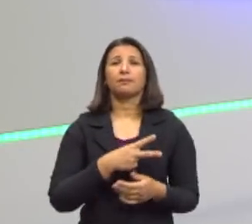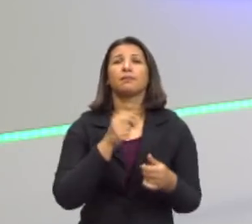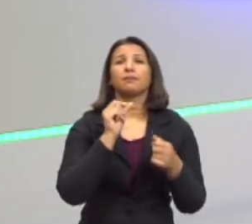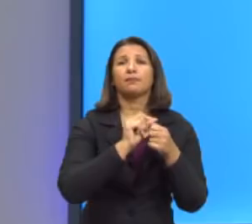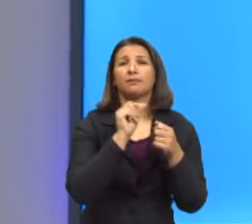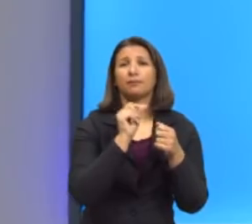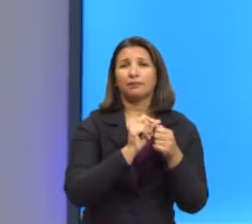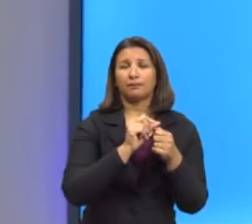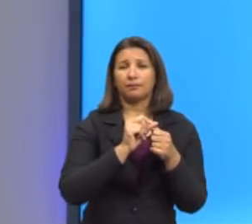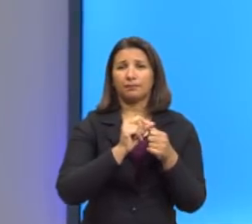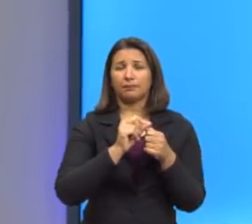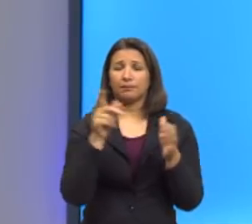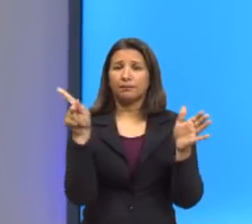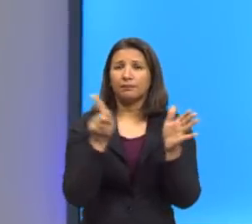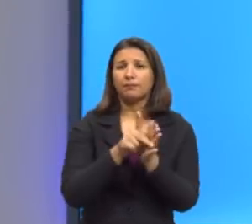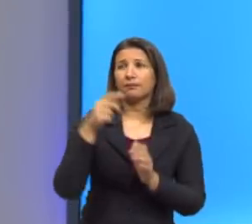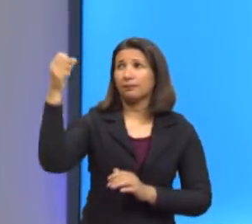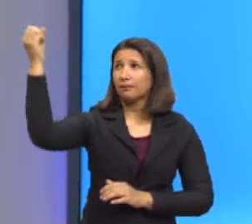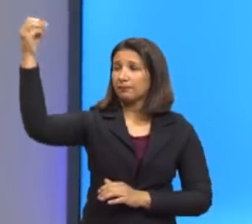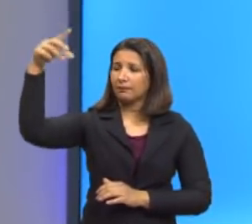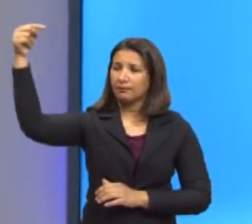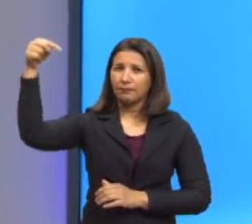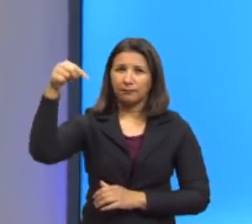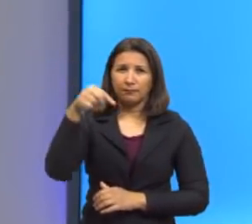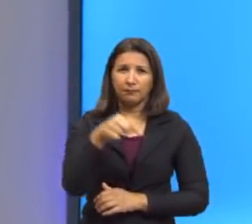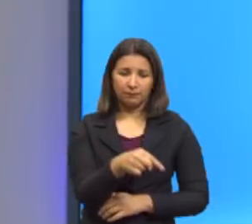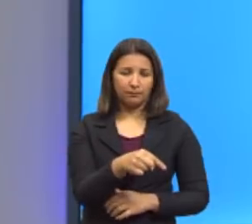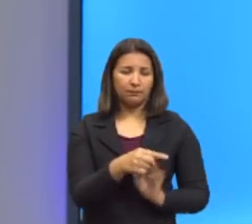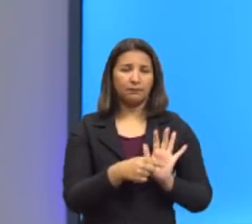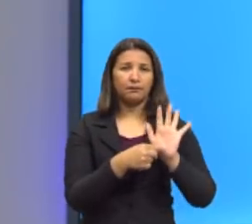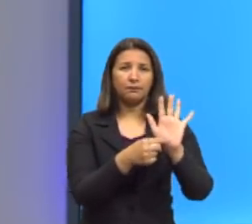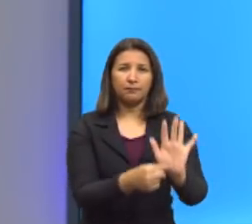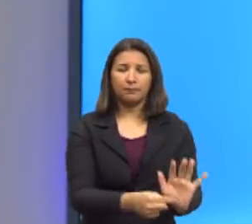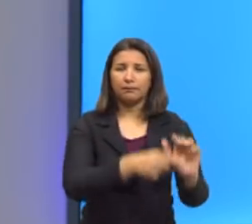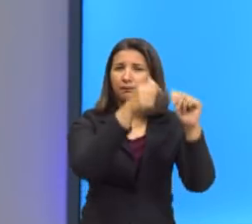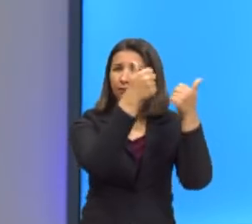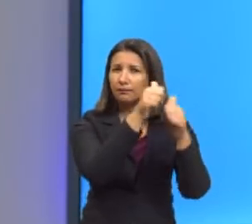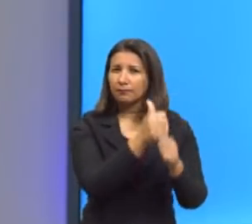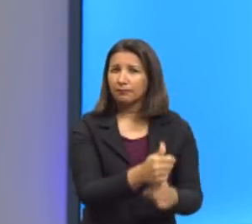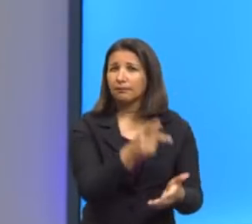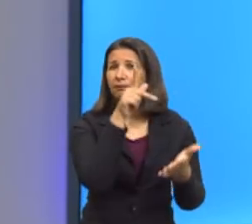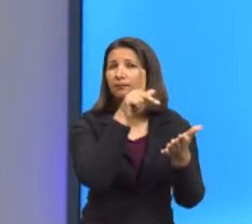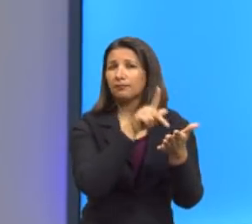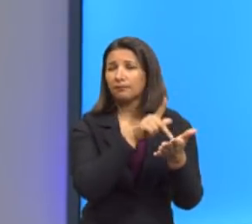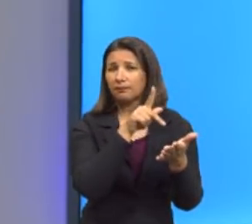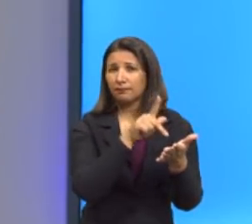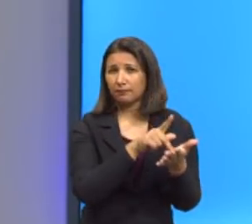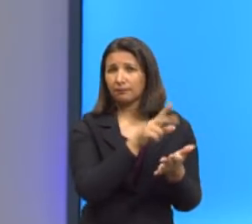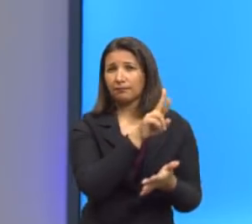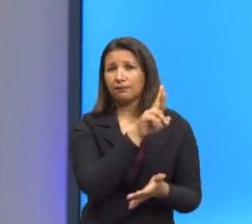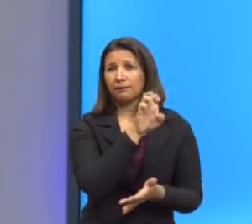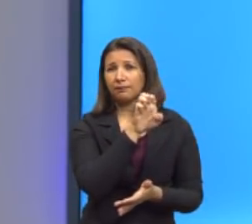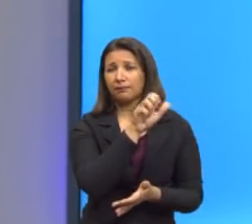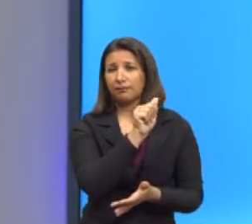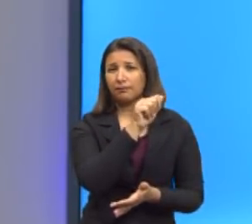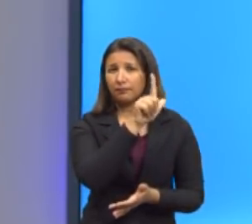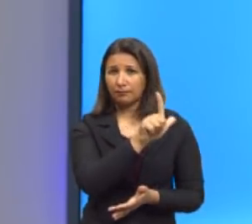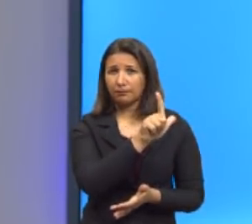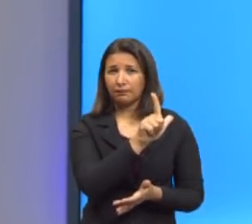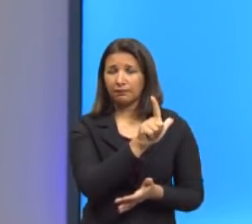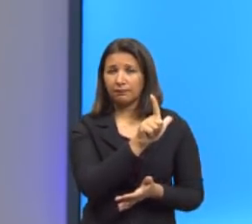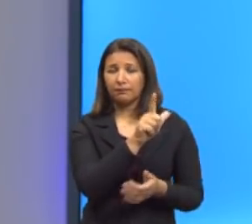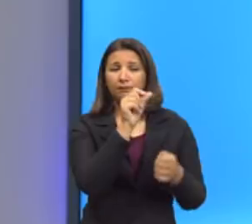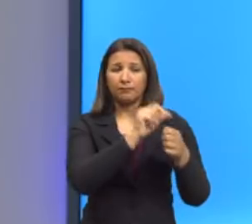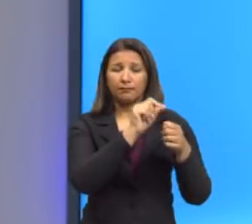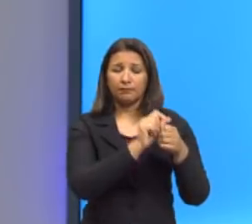pelos próprios raios de luz. Então, nós temos aqui uma imagem real formada dentro da nossa retina, né?